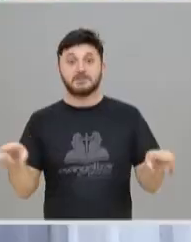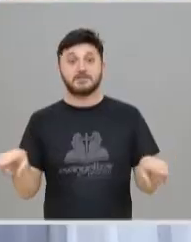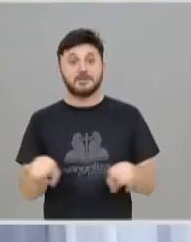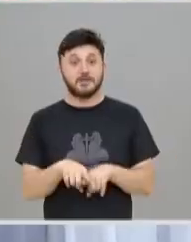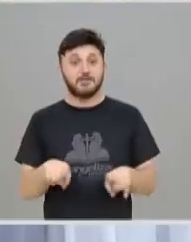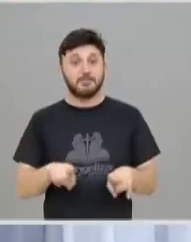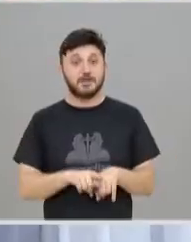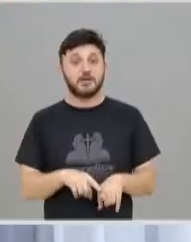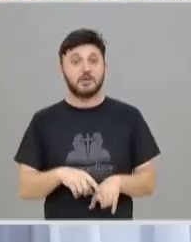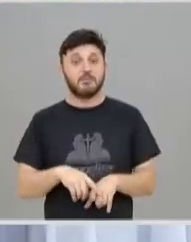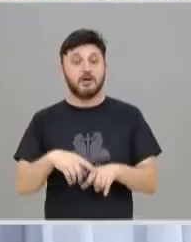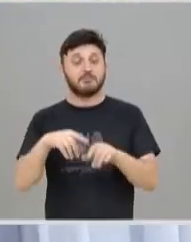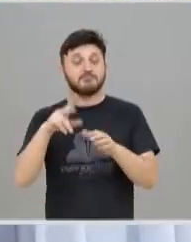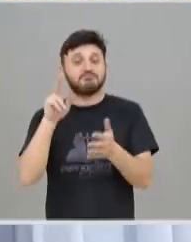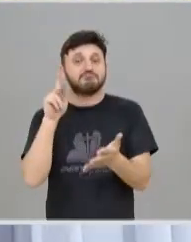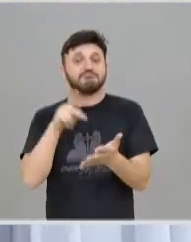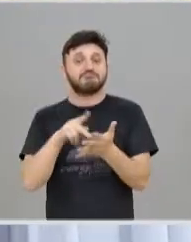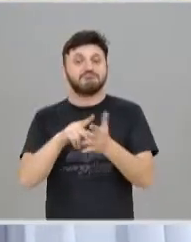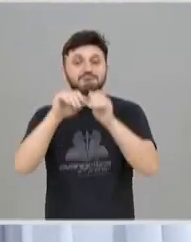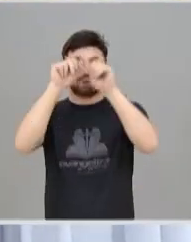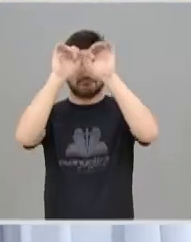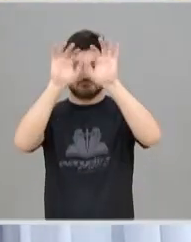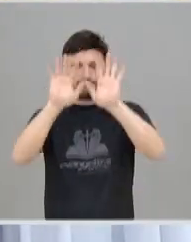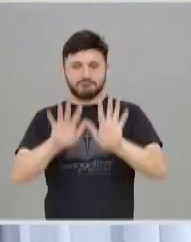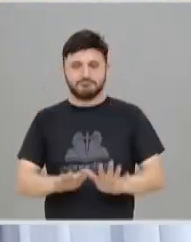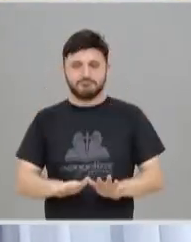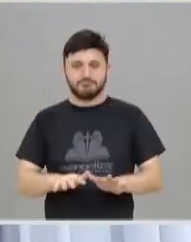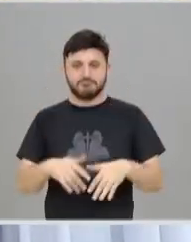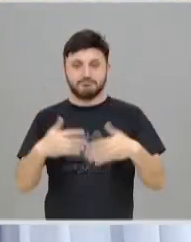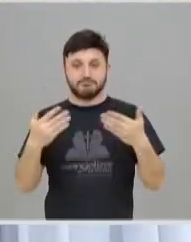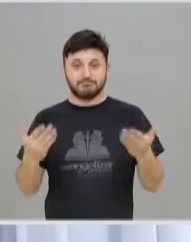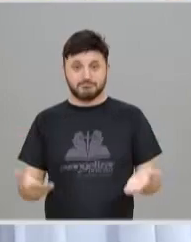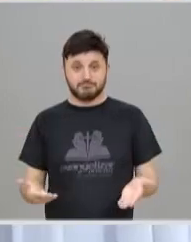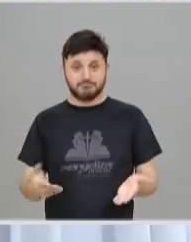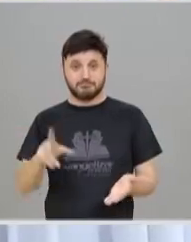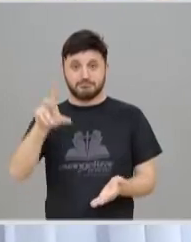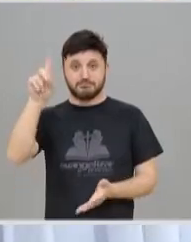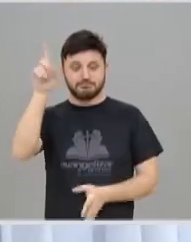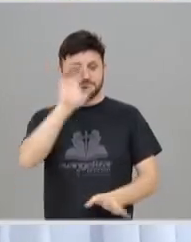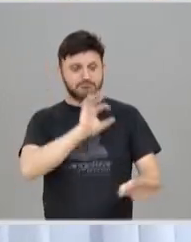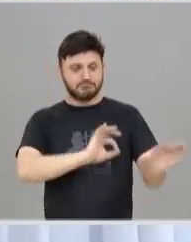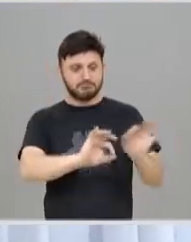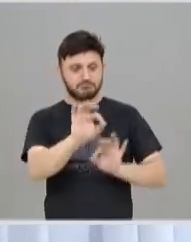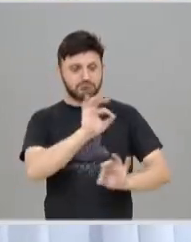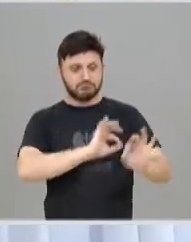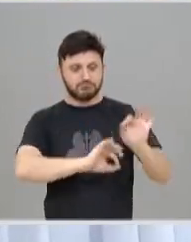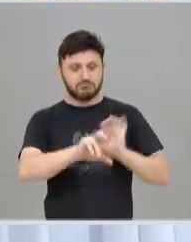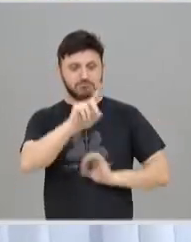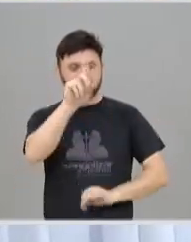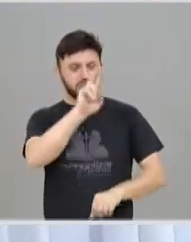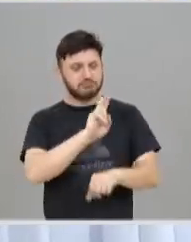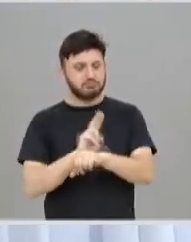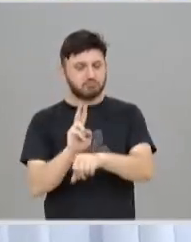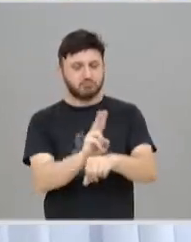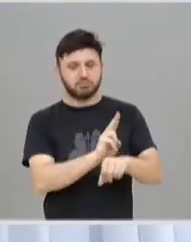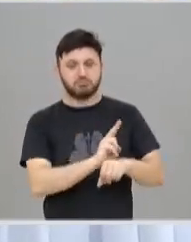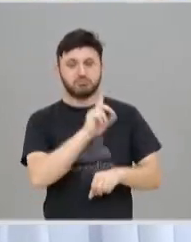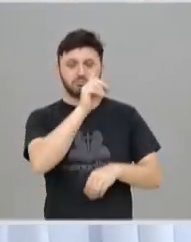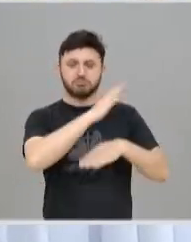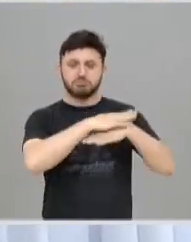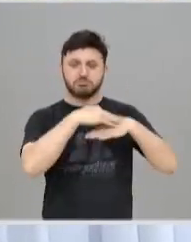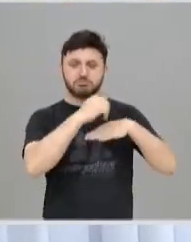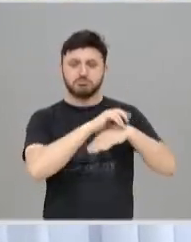uma realidade abençoada, aonde Deus capricha, onde Deus zela, onde